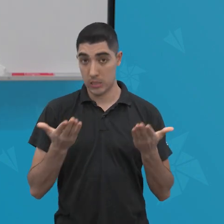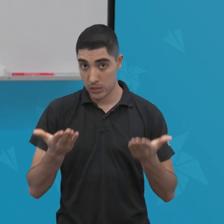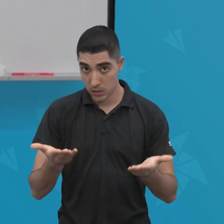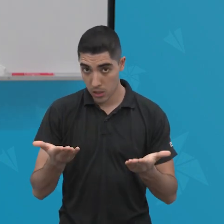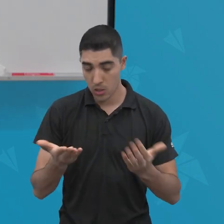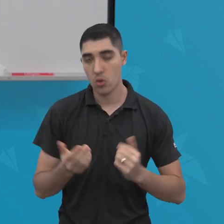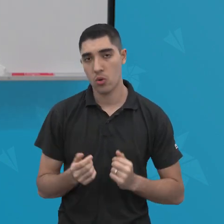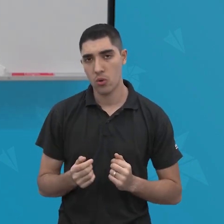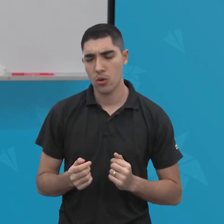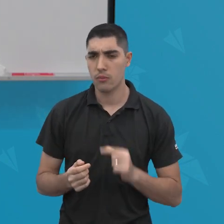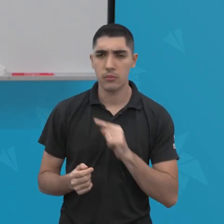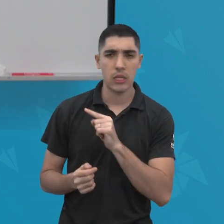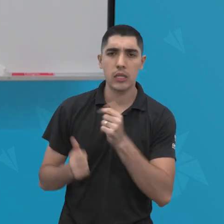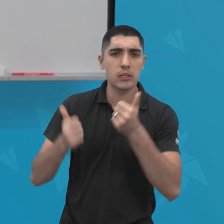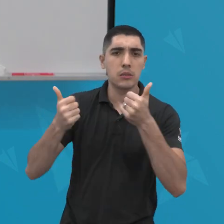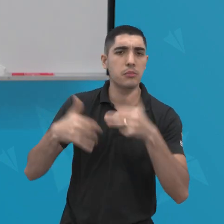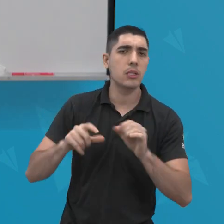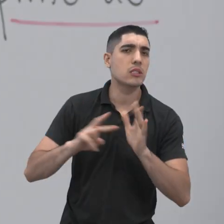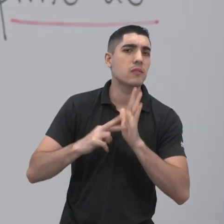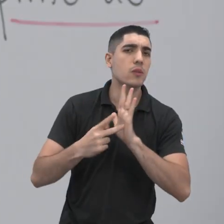daí significa que